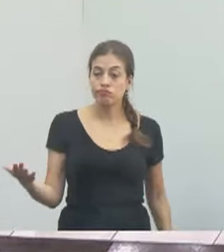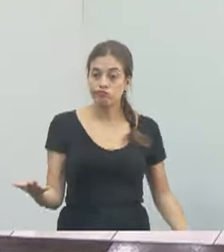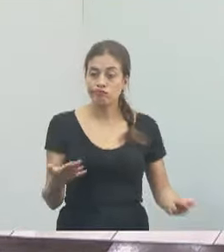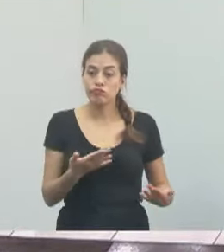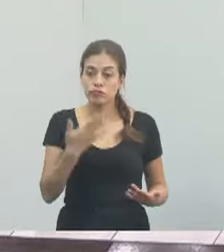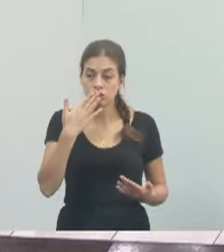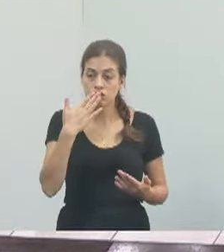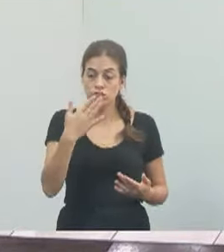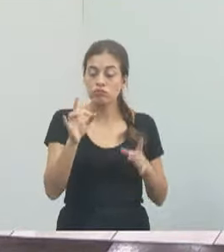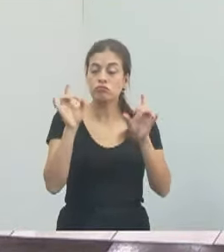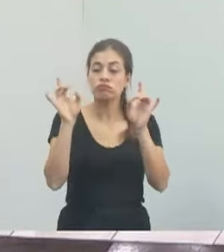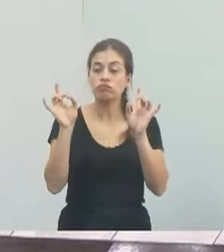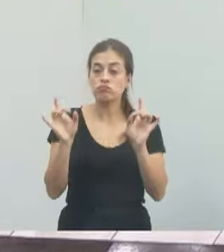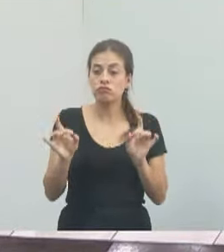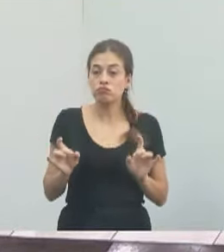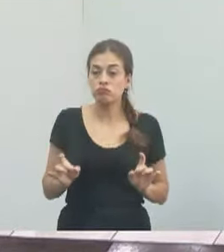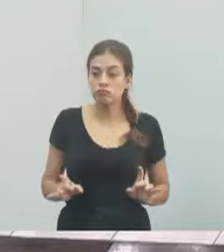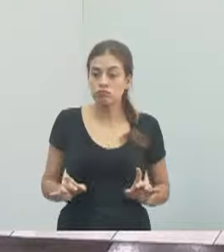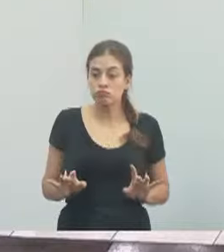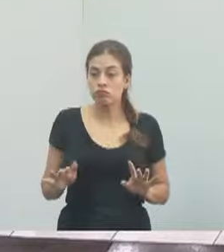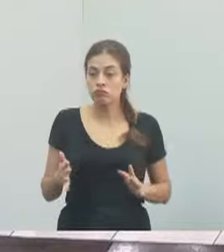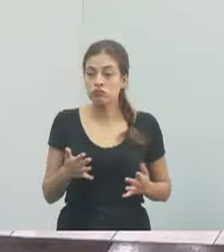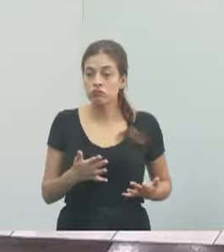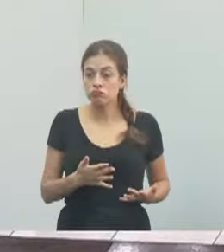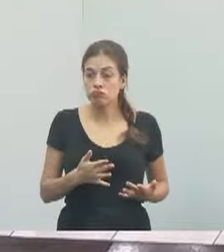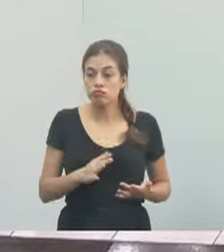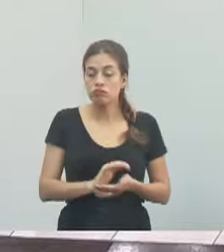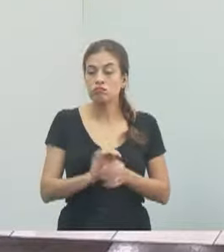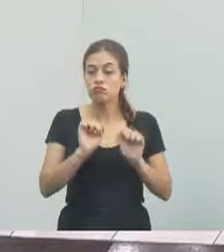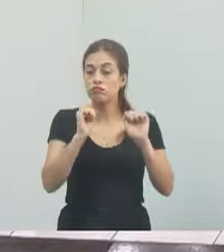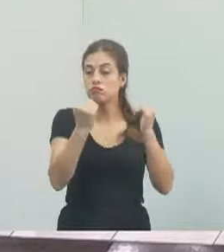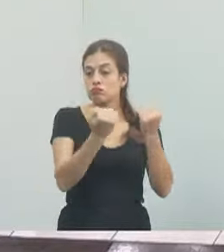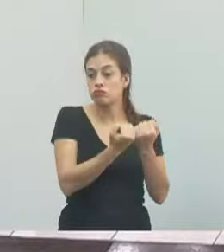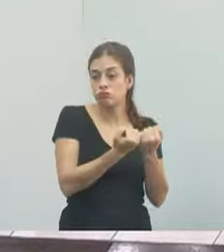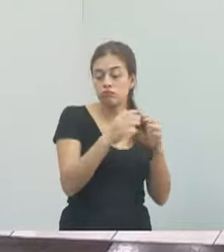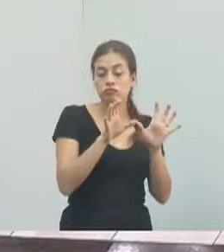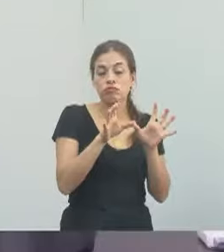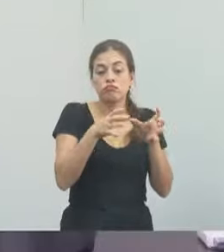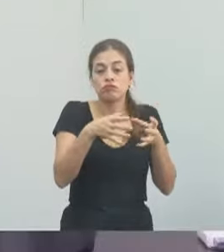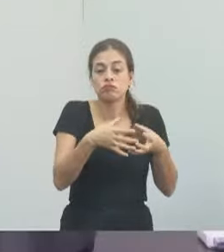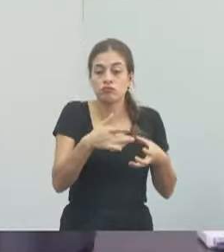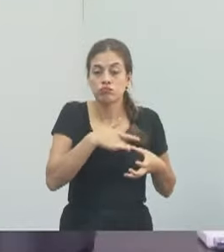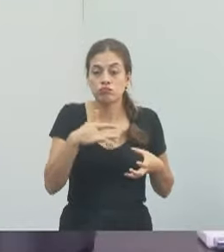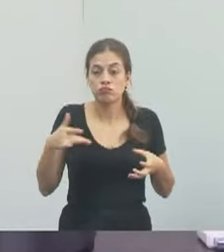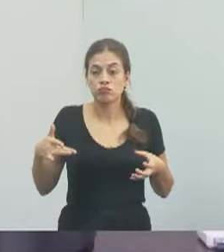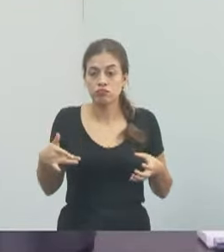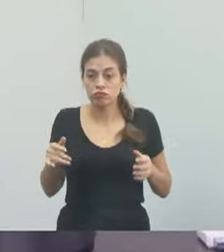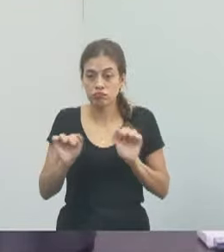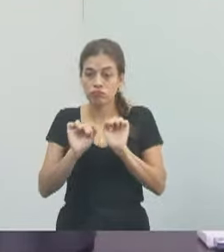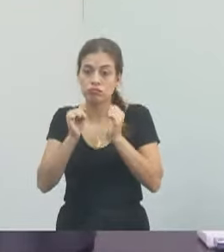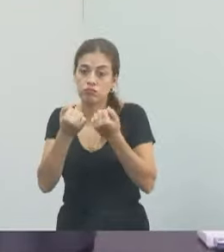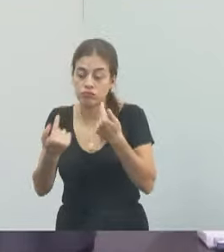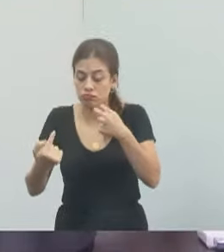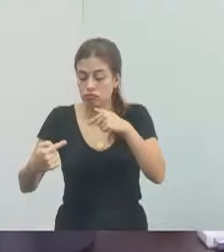de um pedido específico com relação aos agentes comunitários de saúde e agentes de combate a endemias no